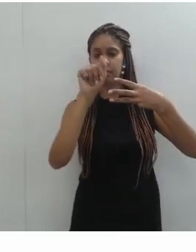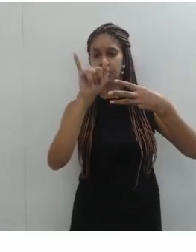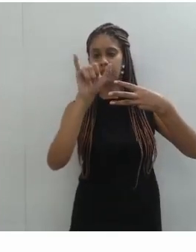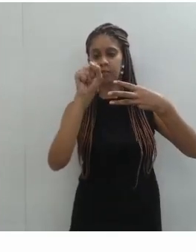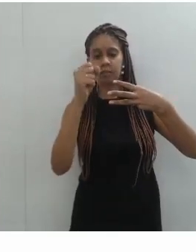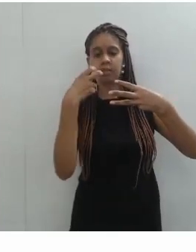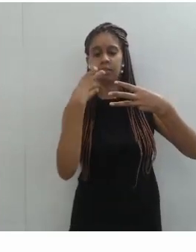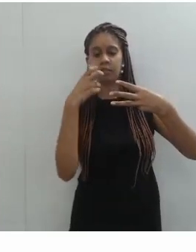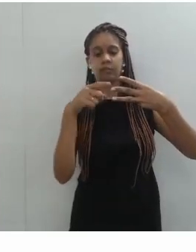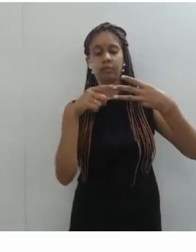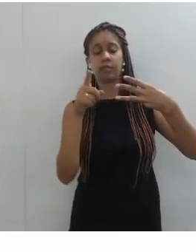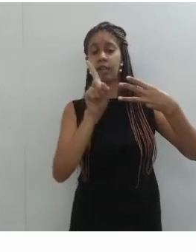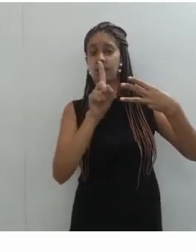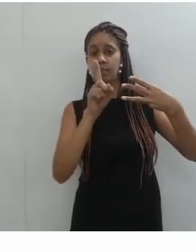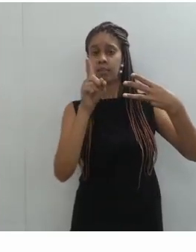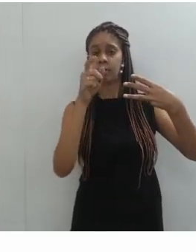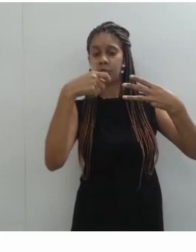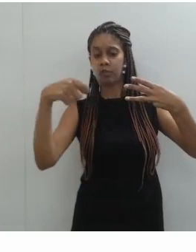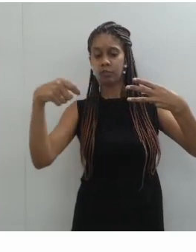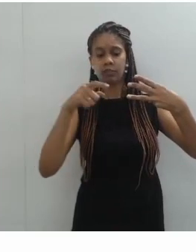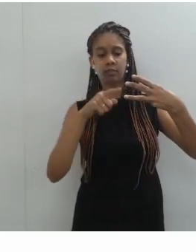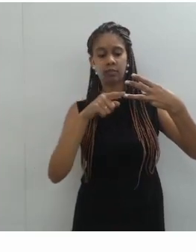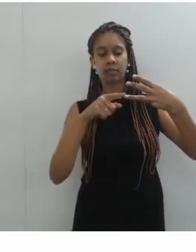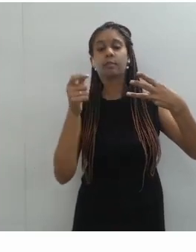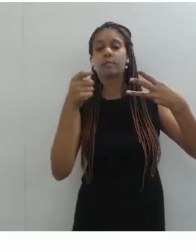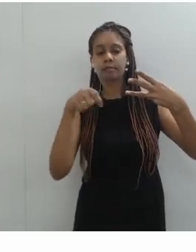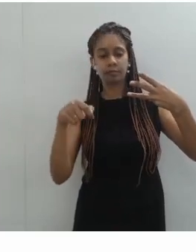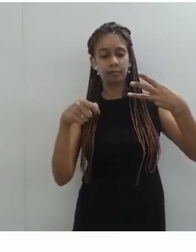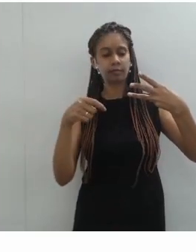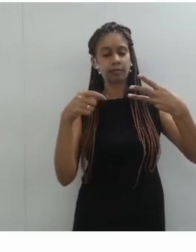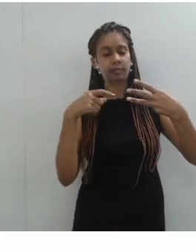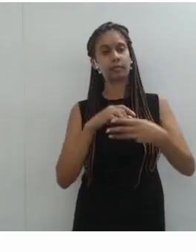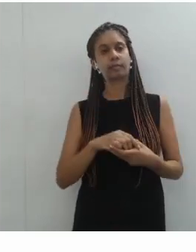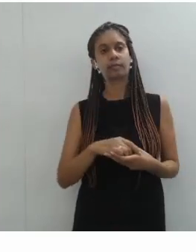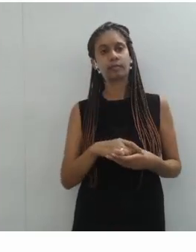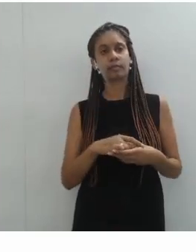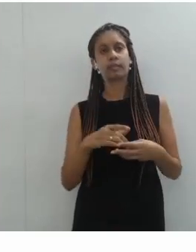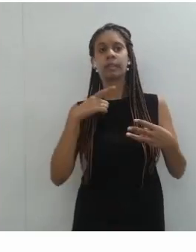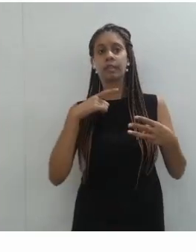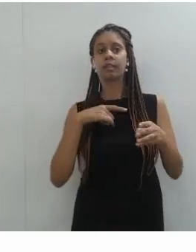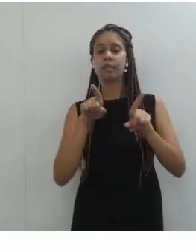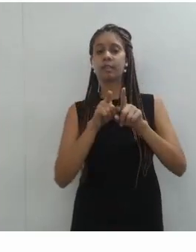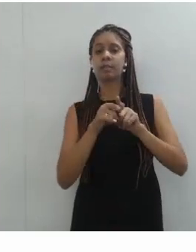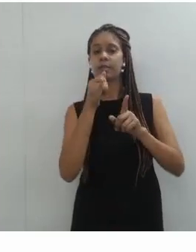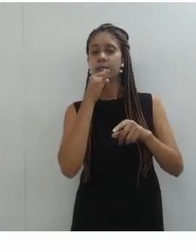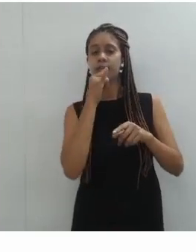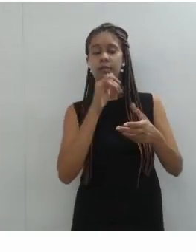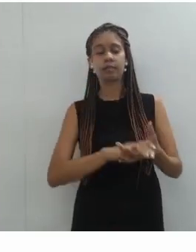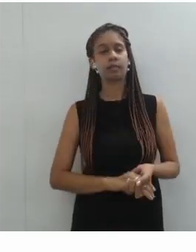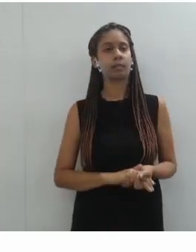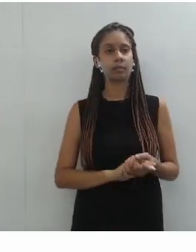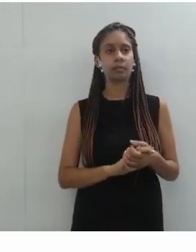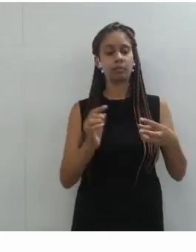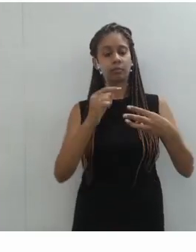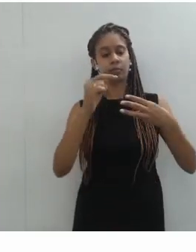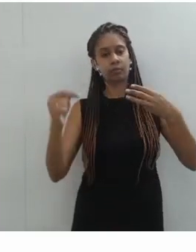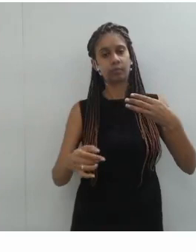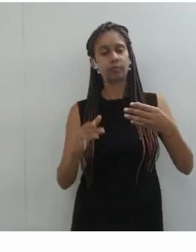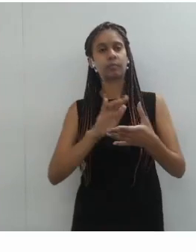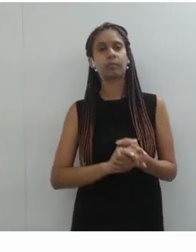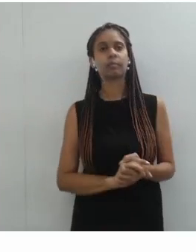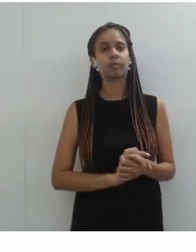e escritas. E abaixo delas seguem os exemplos. Chama a atenção onde tem